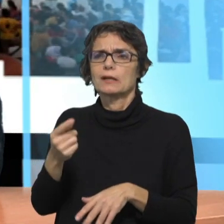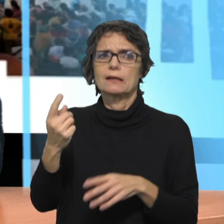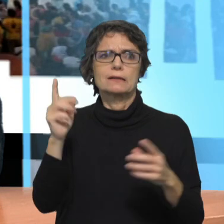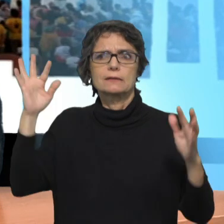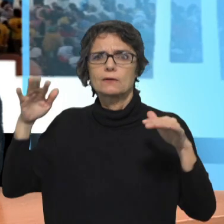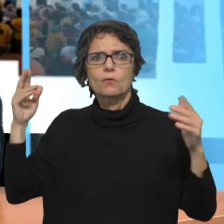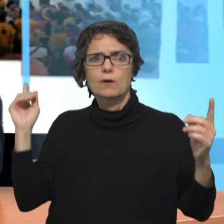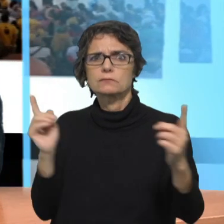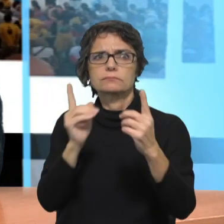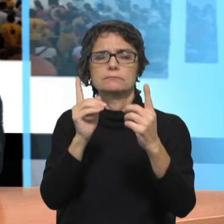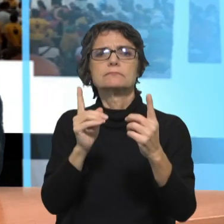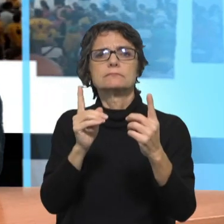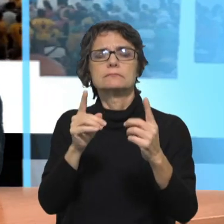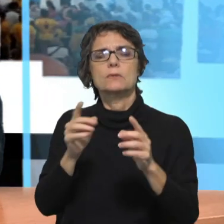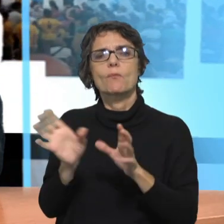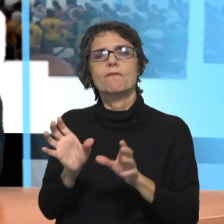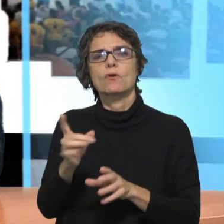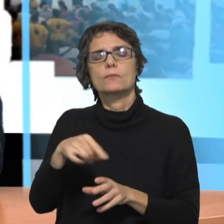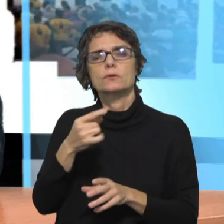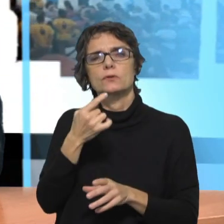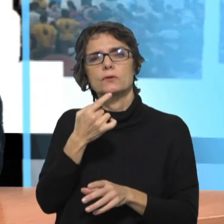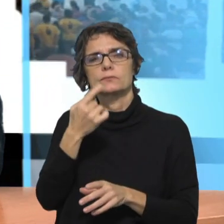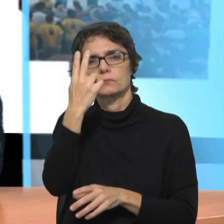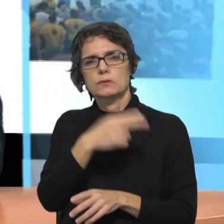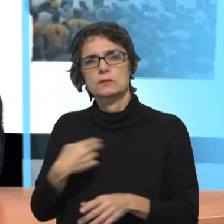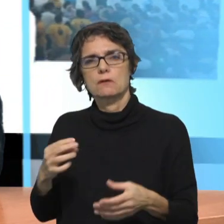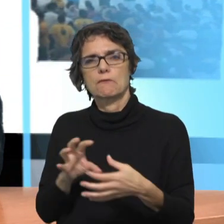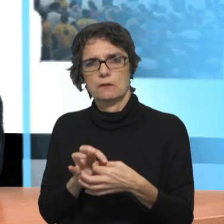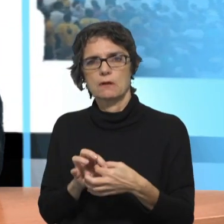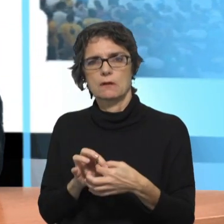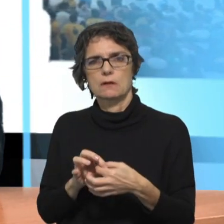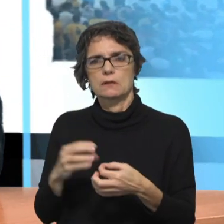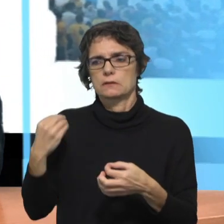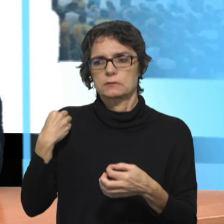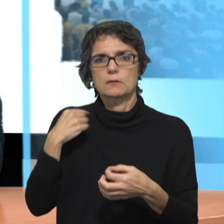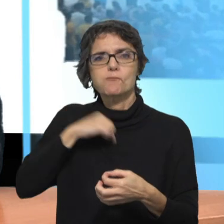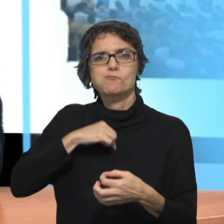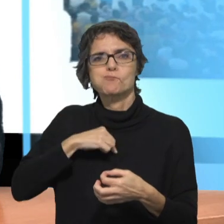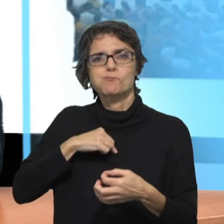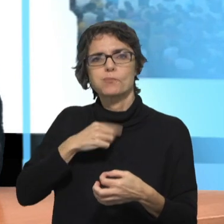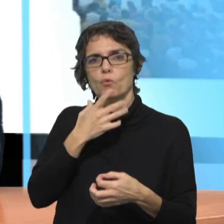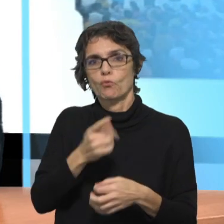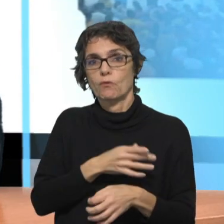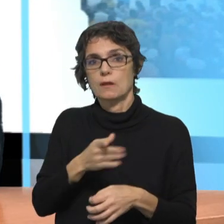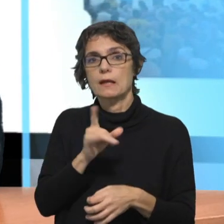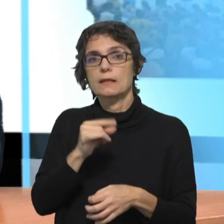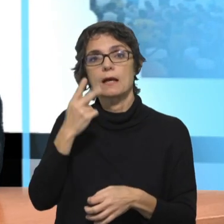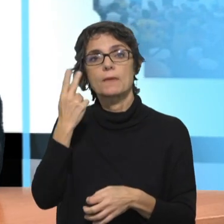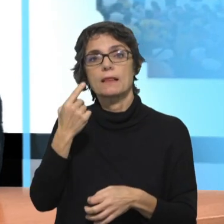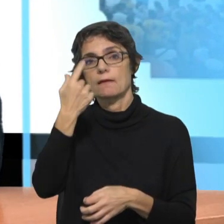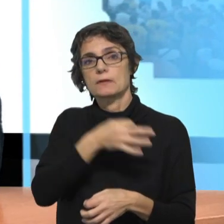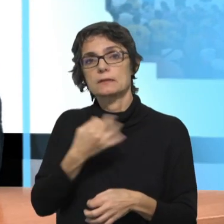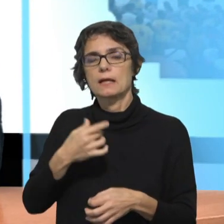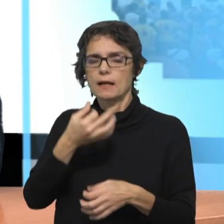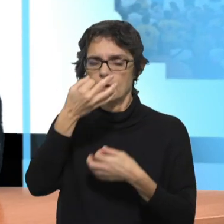dinâmica que também nós, enquanto cristãos, somos chamados a viver no Natal e na própria vida cristã. A acreditar,